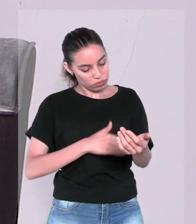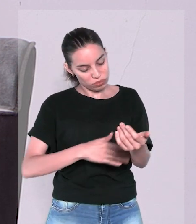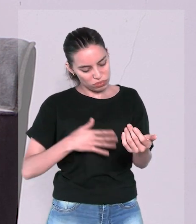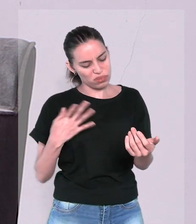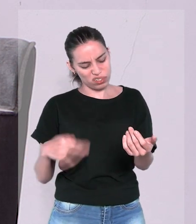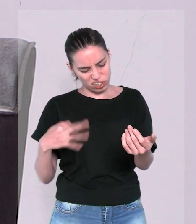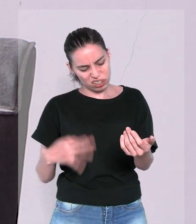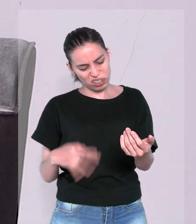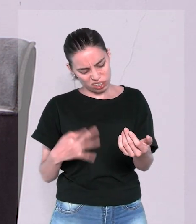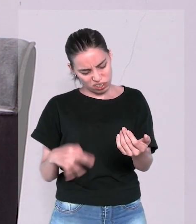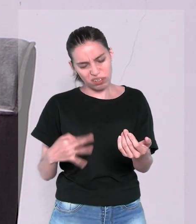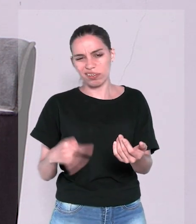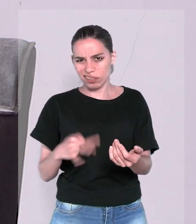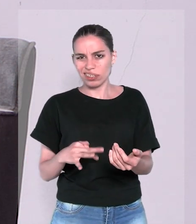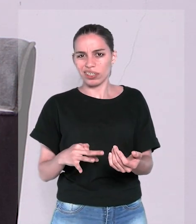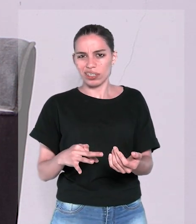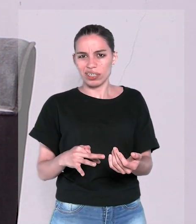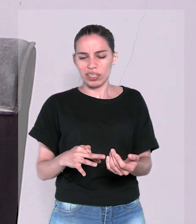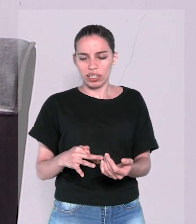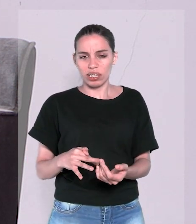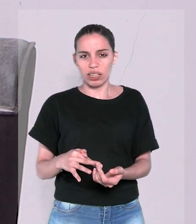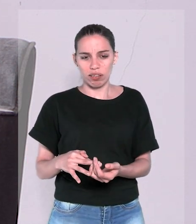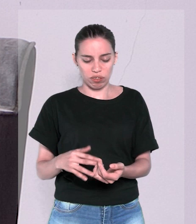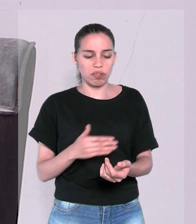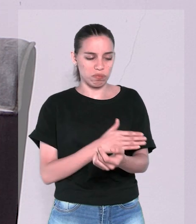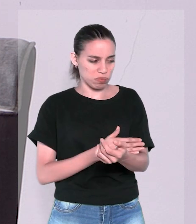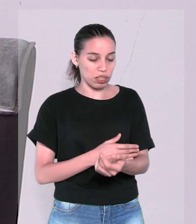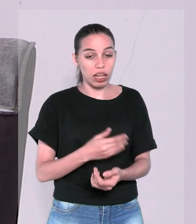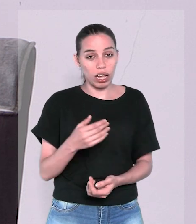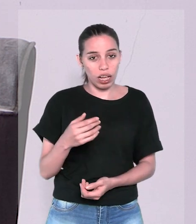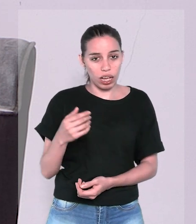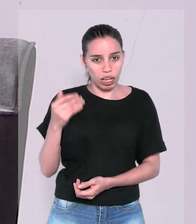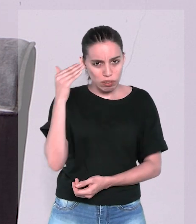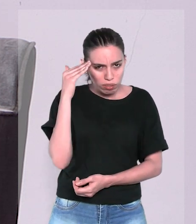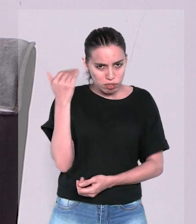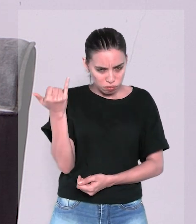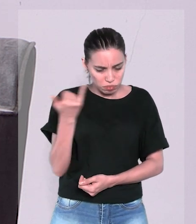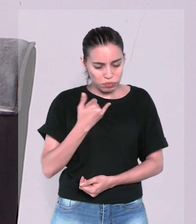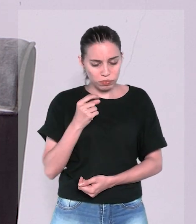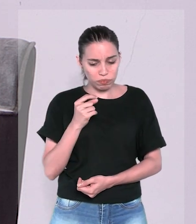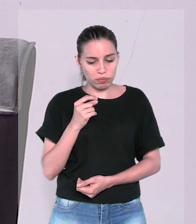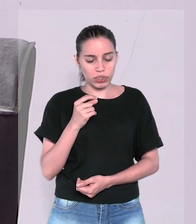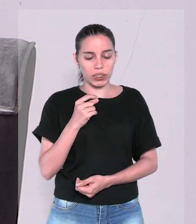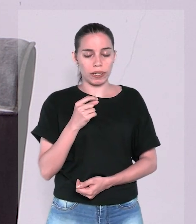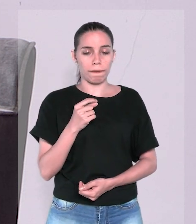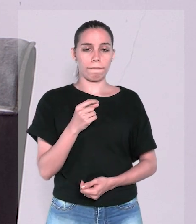anterior o seu único inimigo é você. A única pessoa que atrapalha